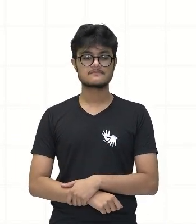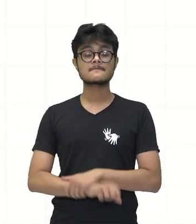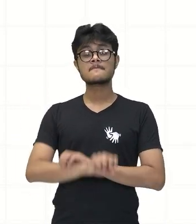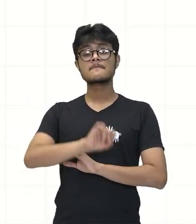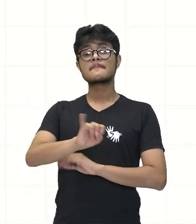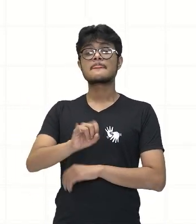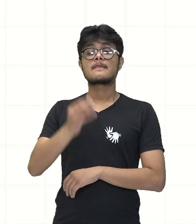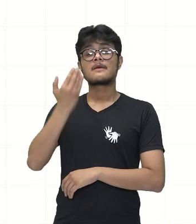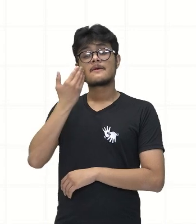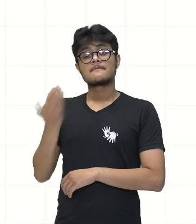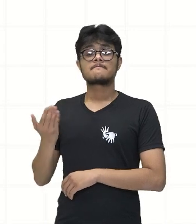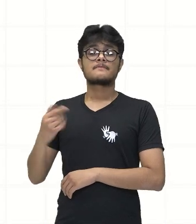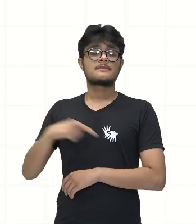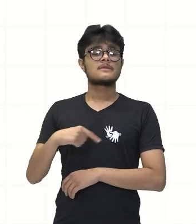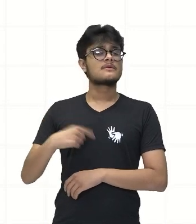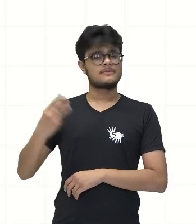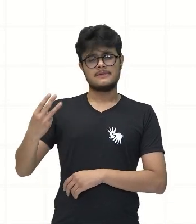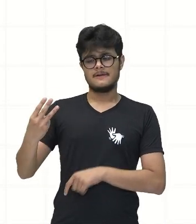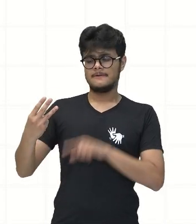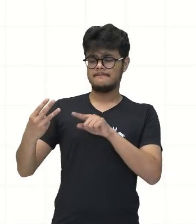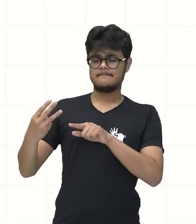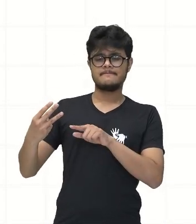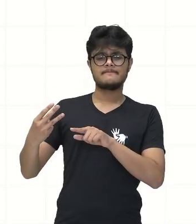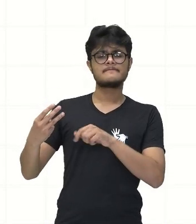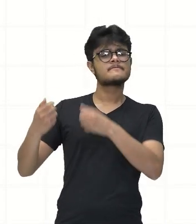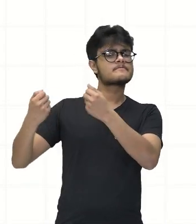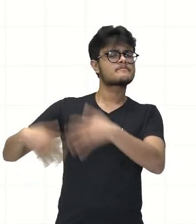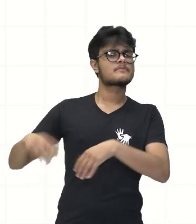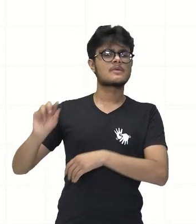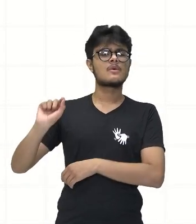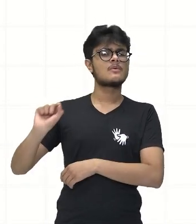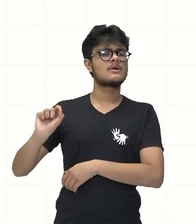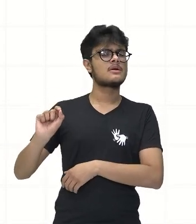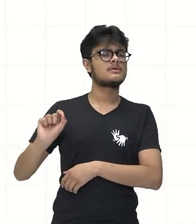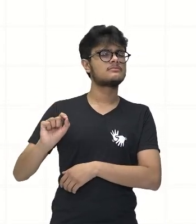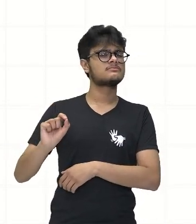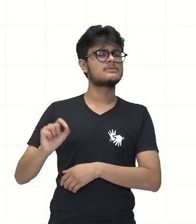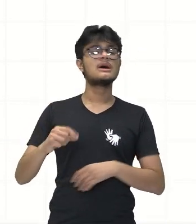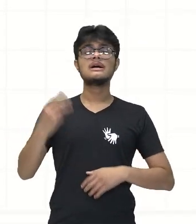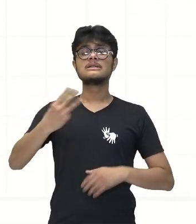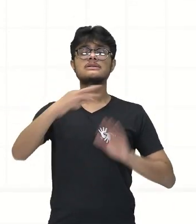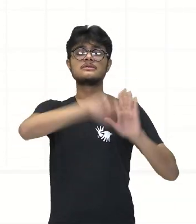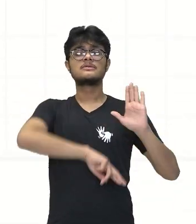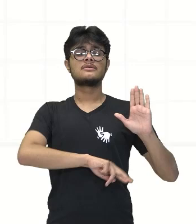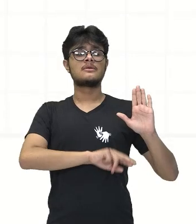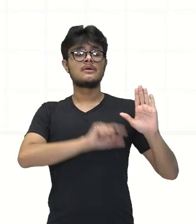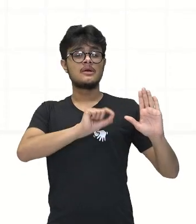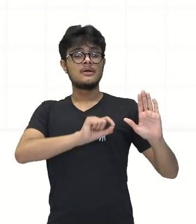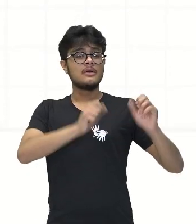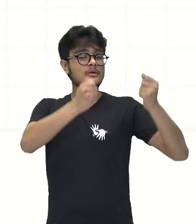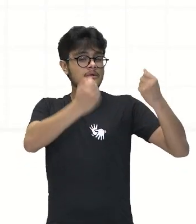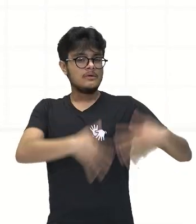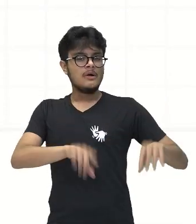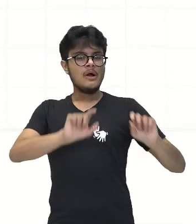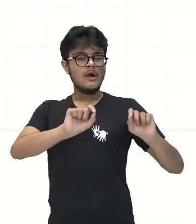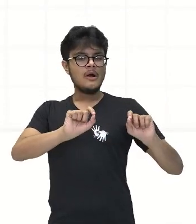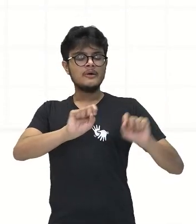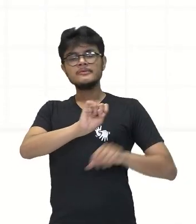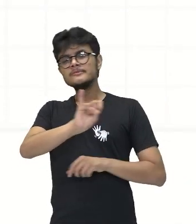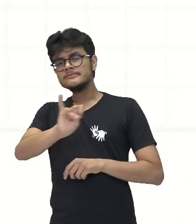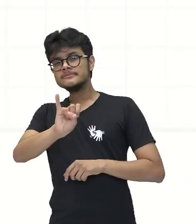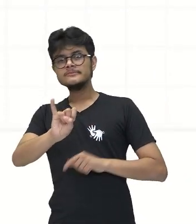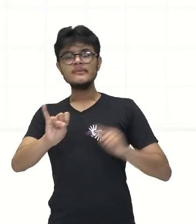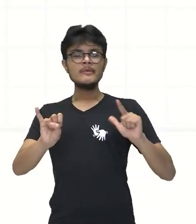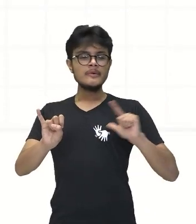tenho uma propriedade 3. O que diz a propriedade 3? A propriedade 3 diz o seguinte, se eu